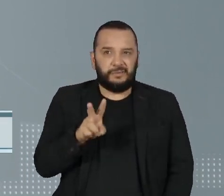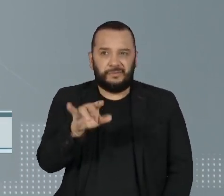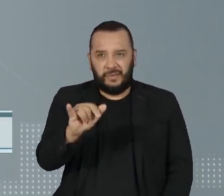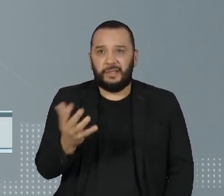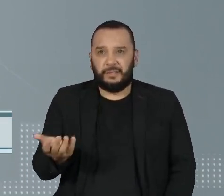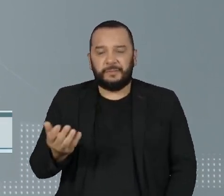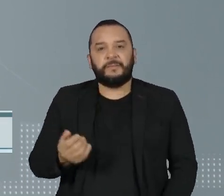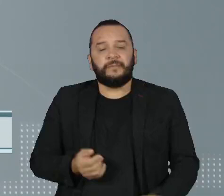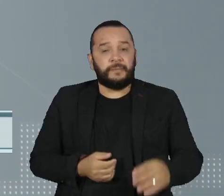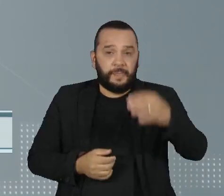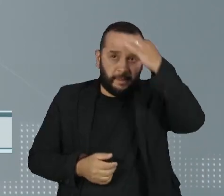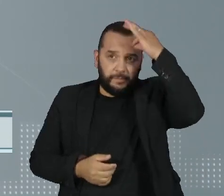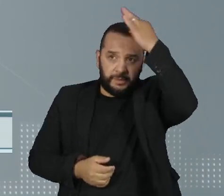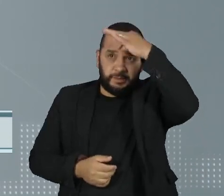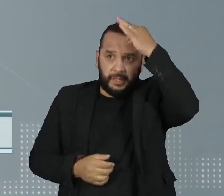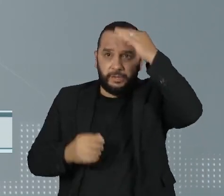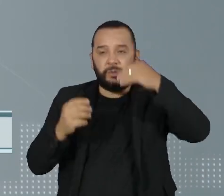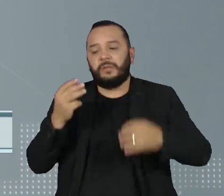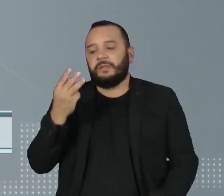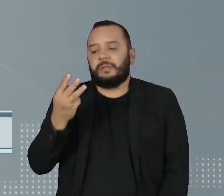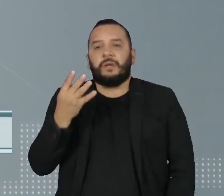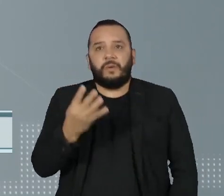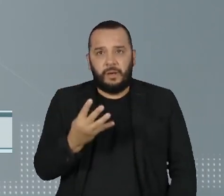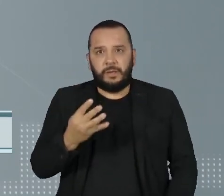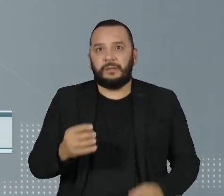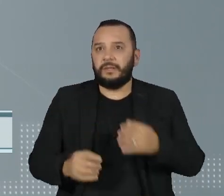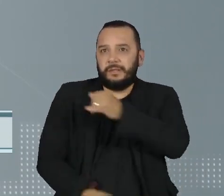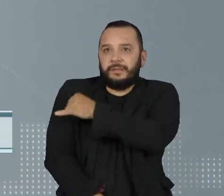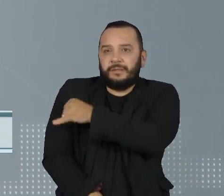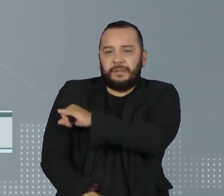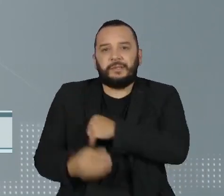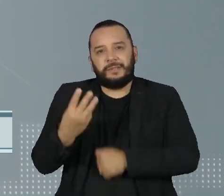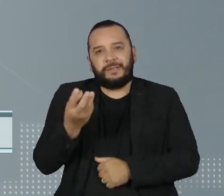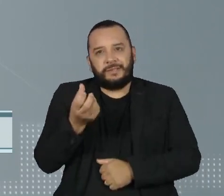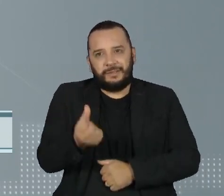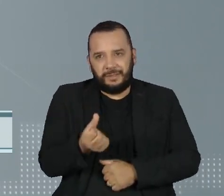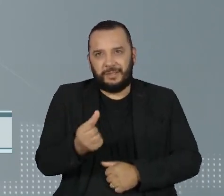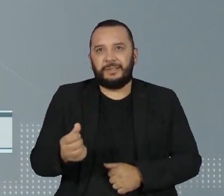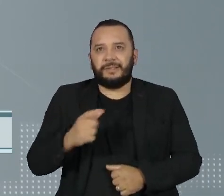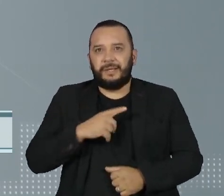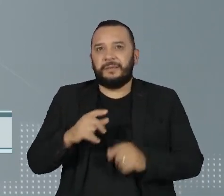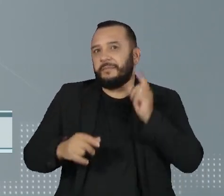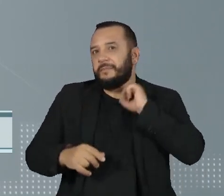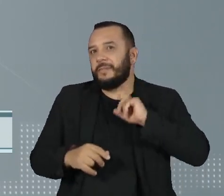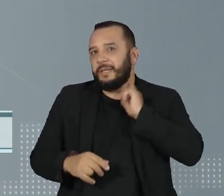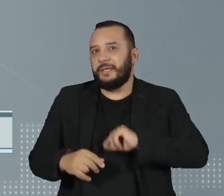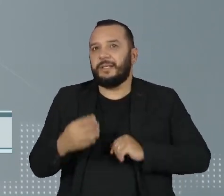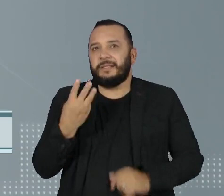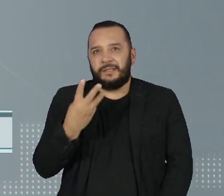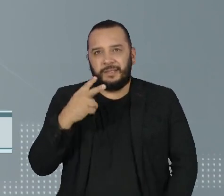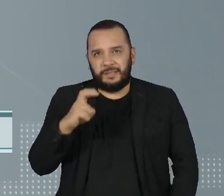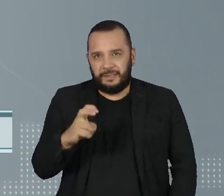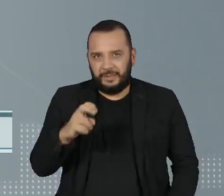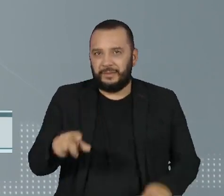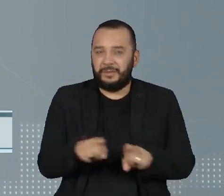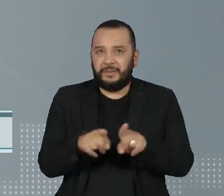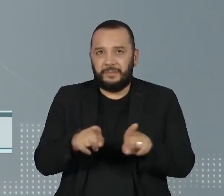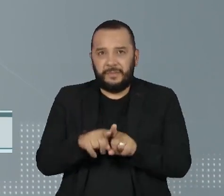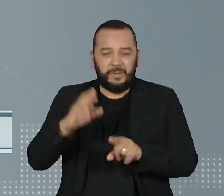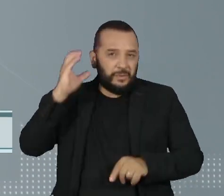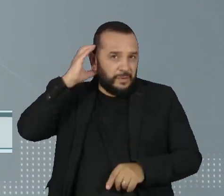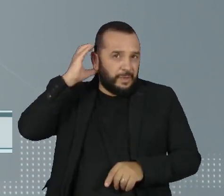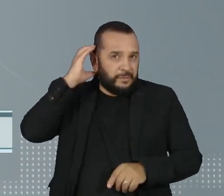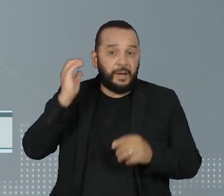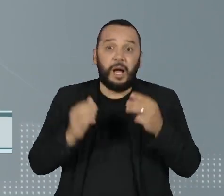no Espírito Santo 34 Rio de Janeiro 36 triângulo mineiro 35 já em Cuiabá